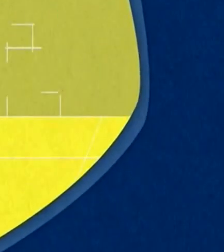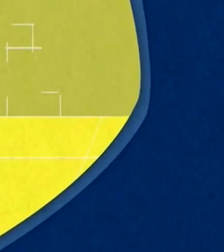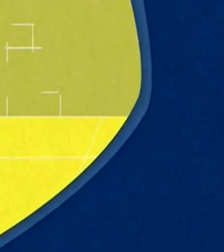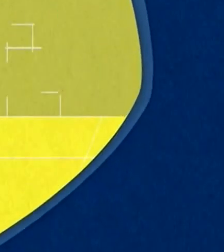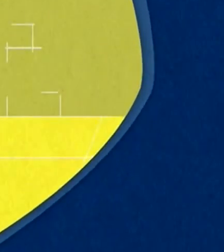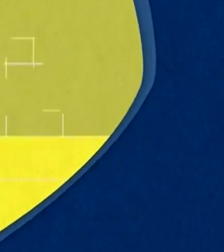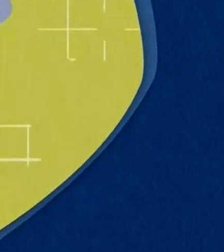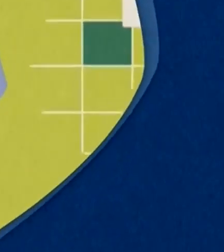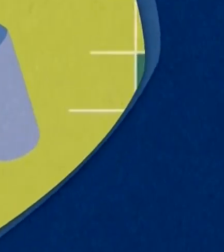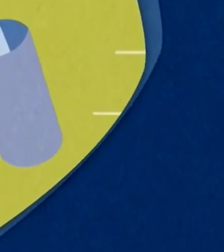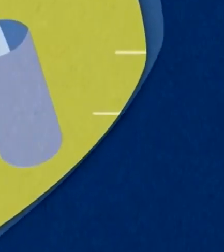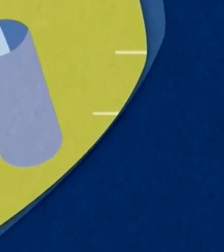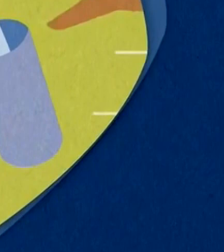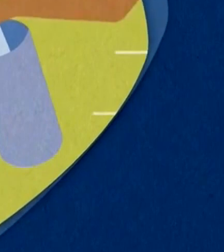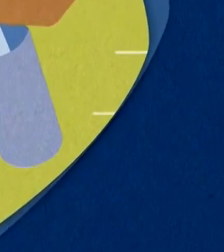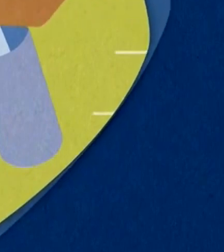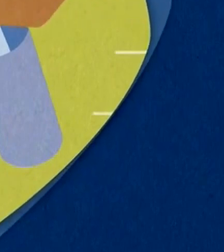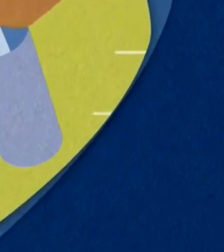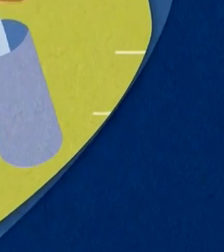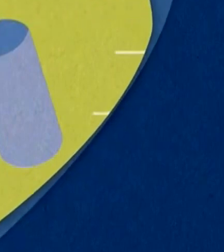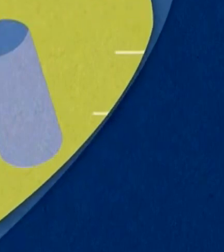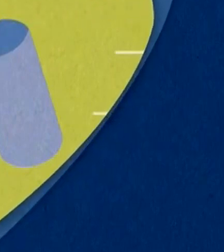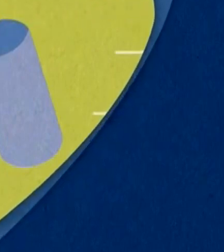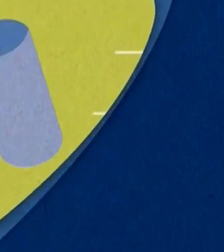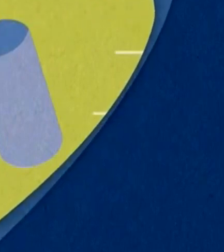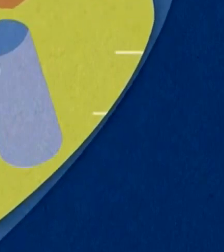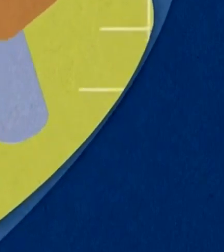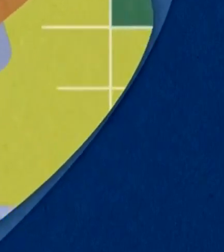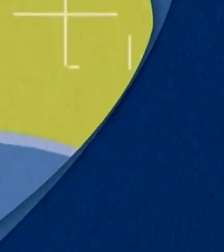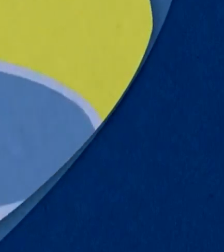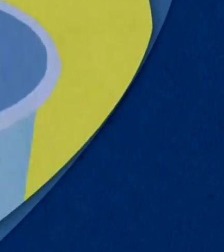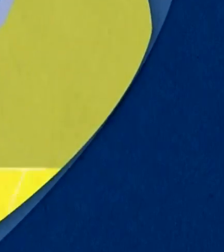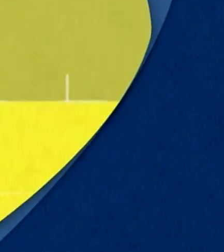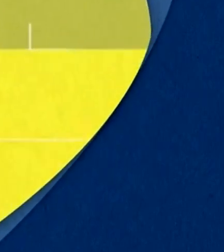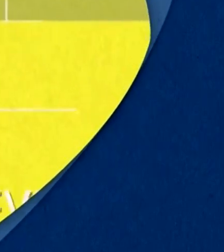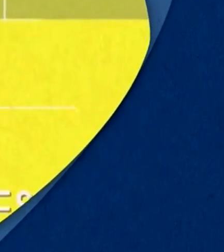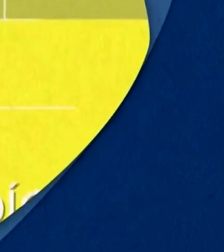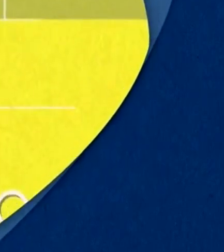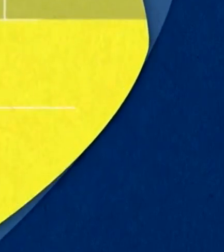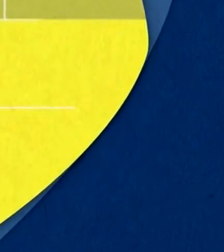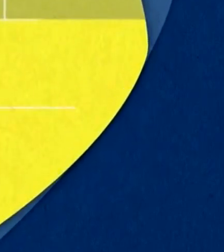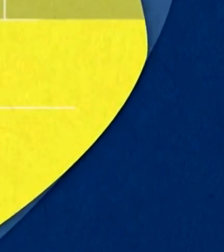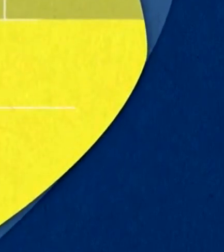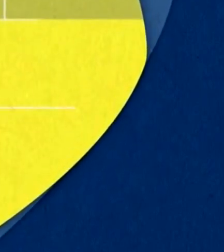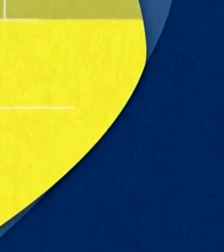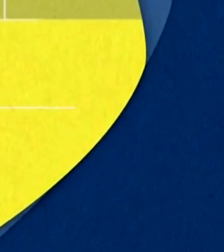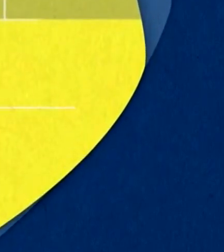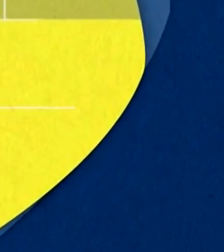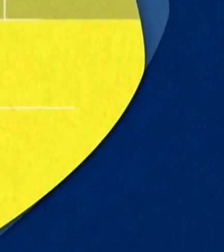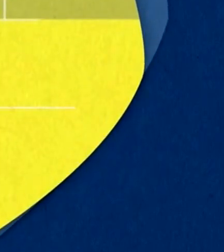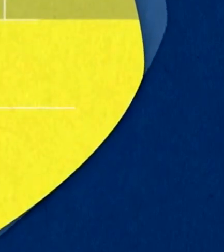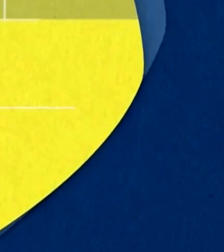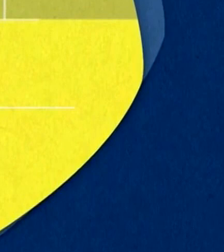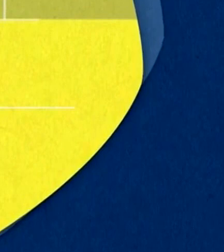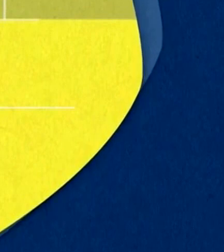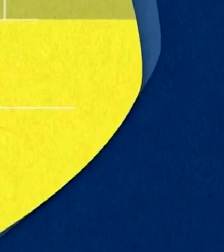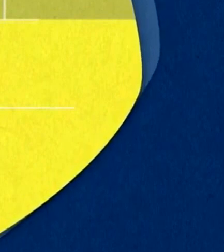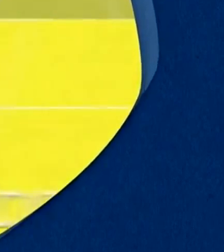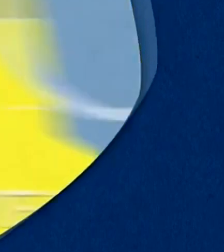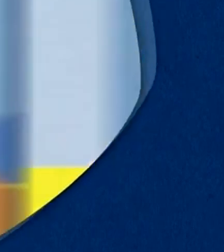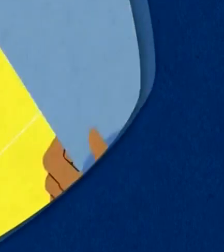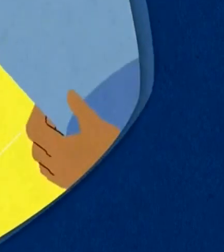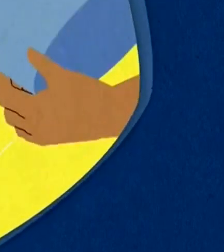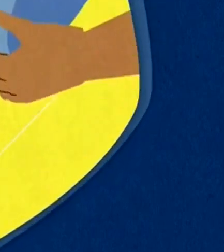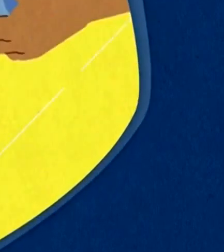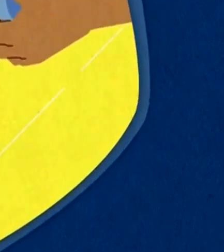o desperdício, na hora de usar a máquina de lavar roupa, retire a mangueira da parede e a coloque em um recipiente. O